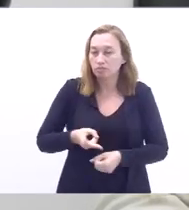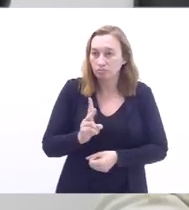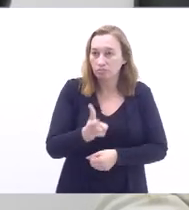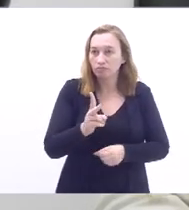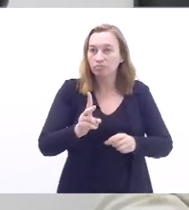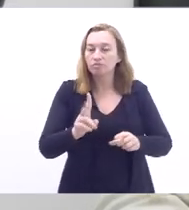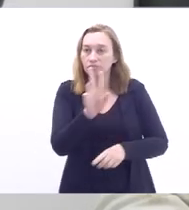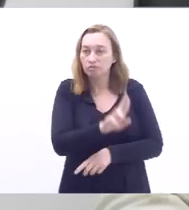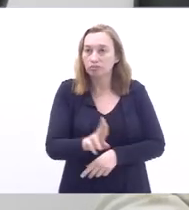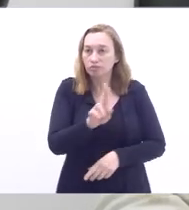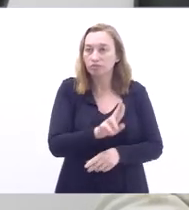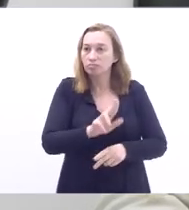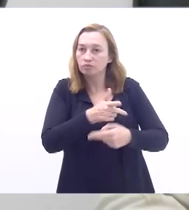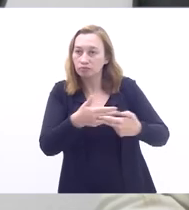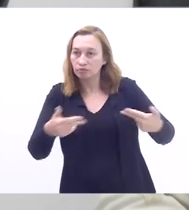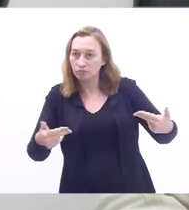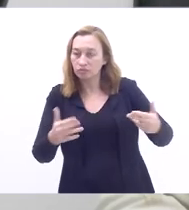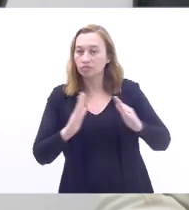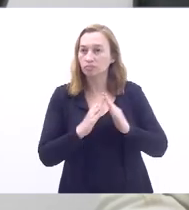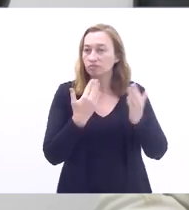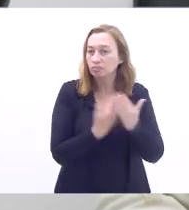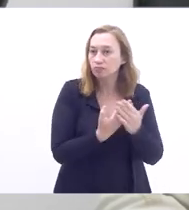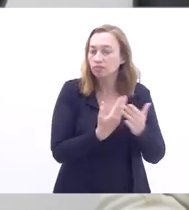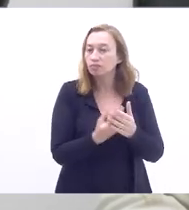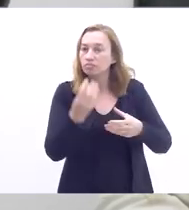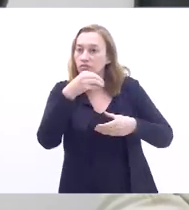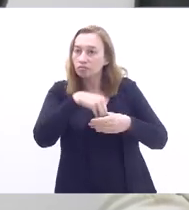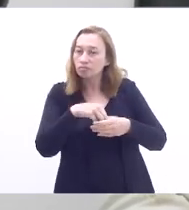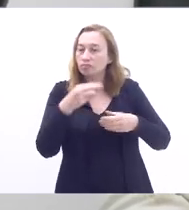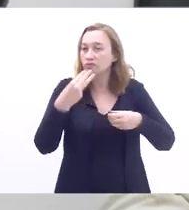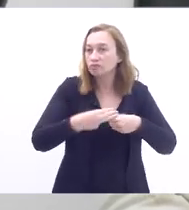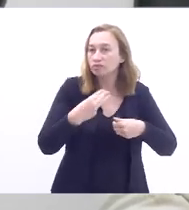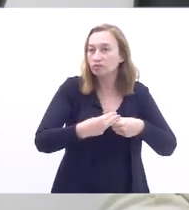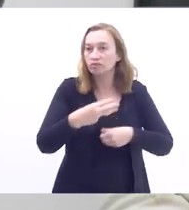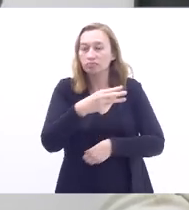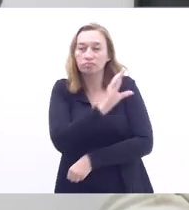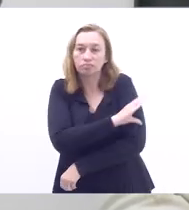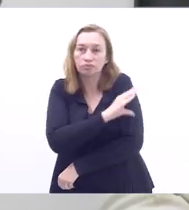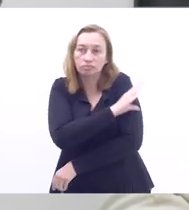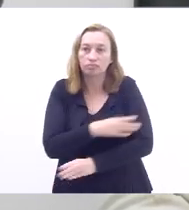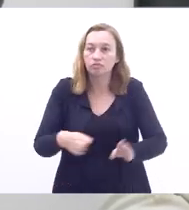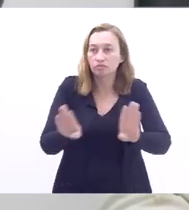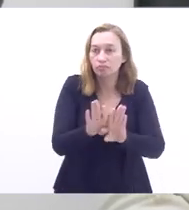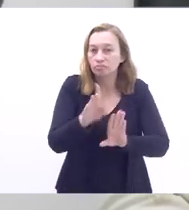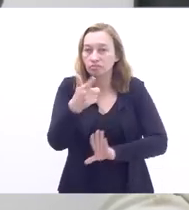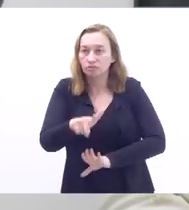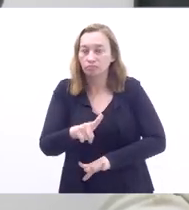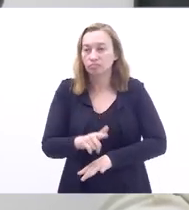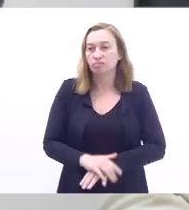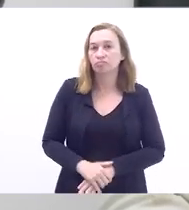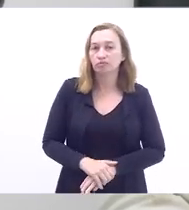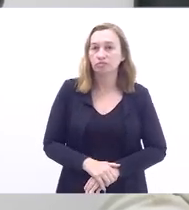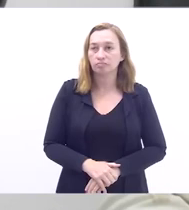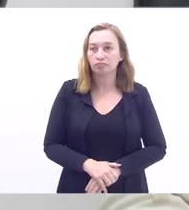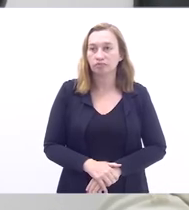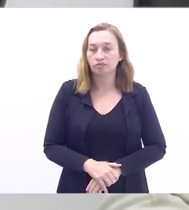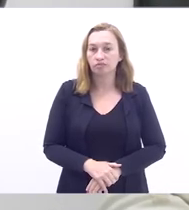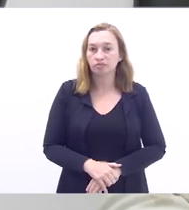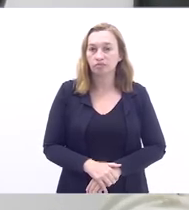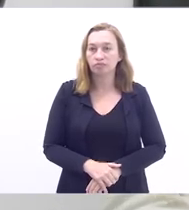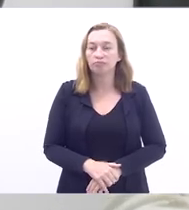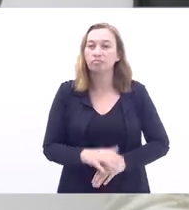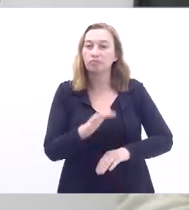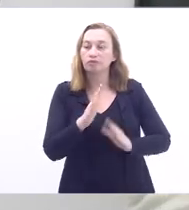diversidade Várias escolas dentro do município de Campos dos Goytacazes e foram fechadas e inclusive o